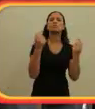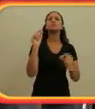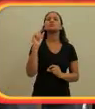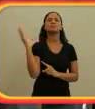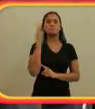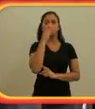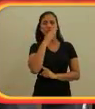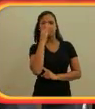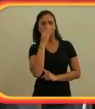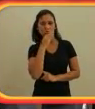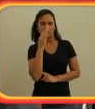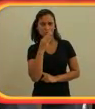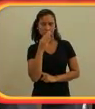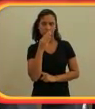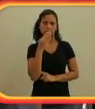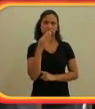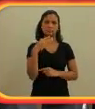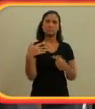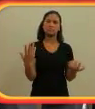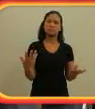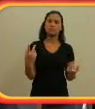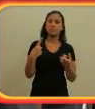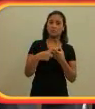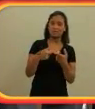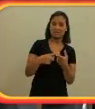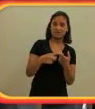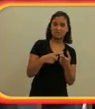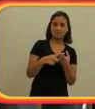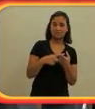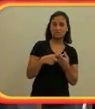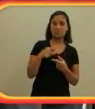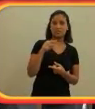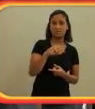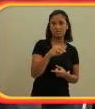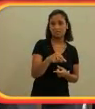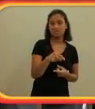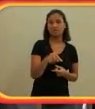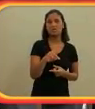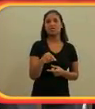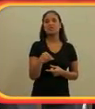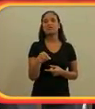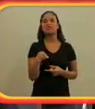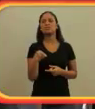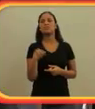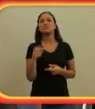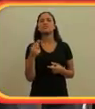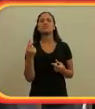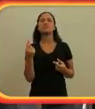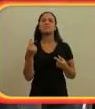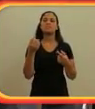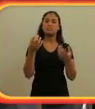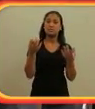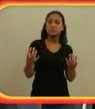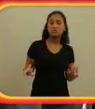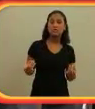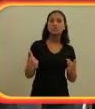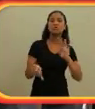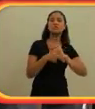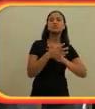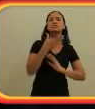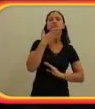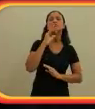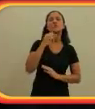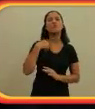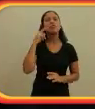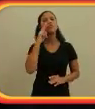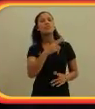Por isso que eu acho importante estar falando sobre isso no seu programa, porque eu acho que cada vez mais os profissionais de fisioterapia têm que entender que